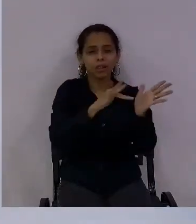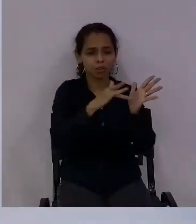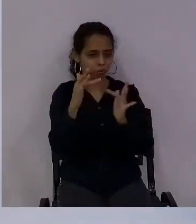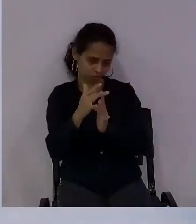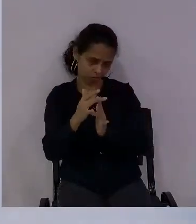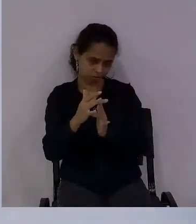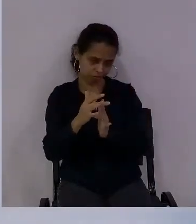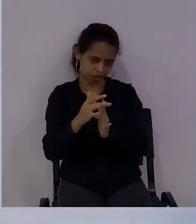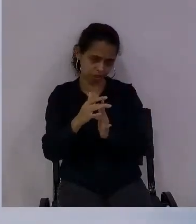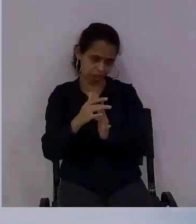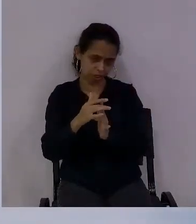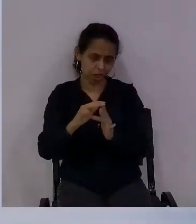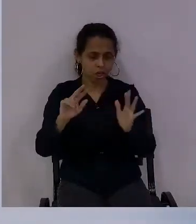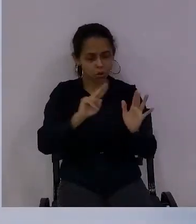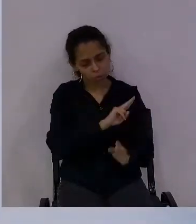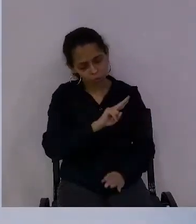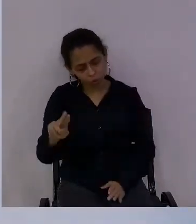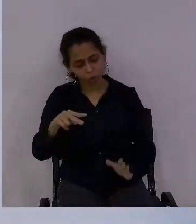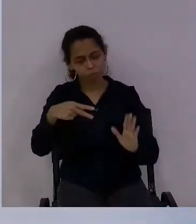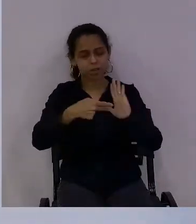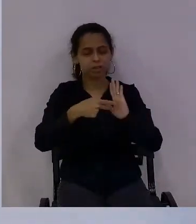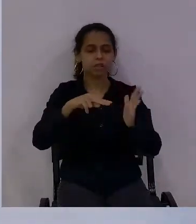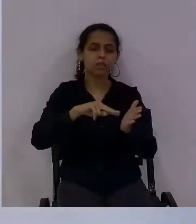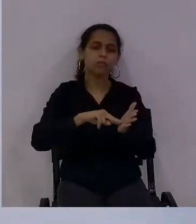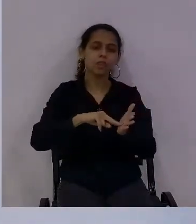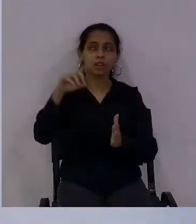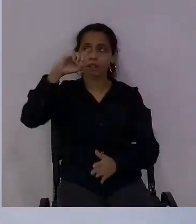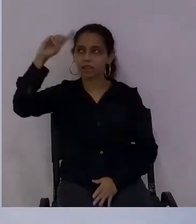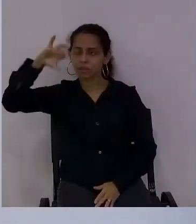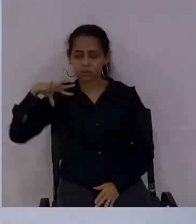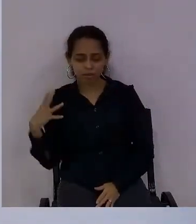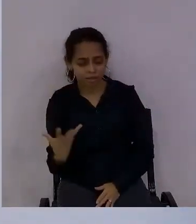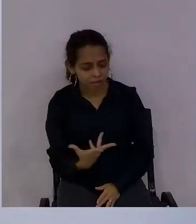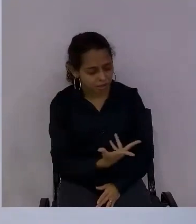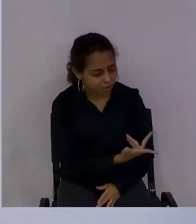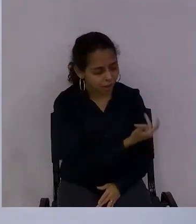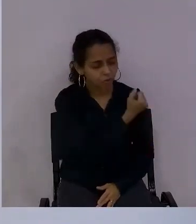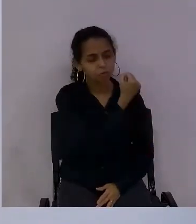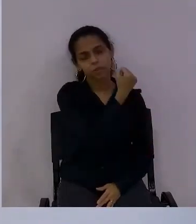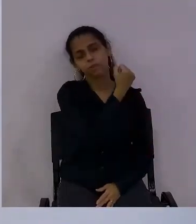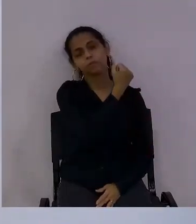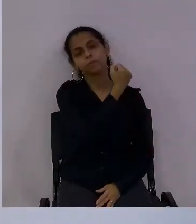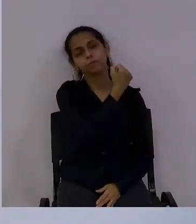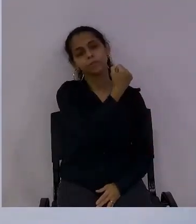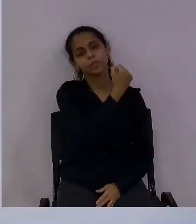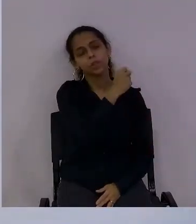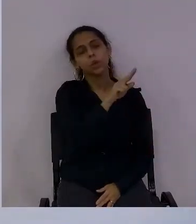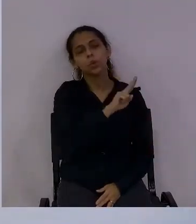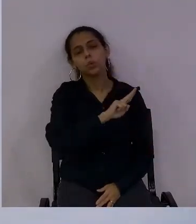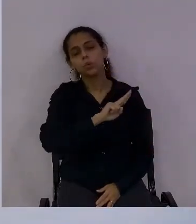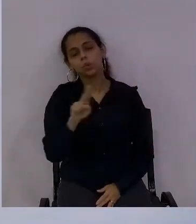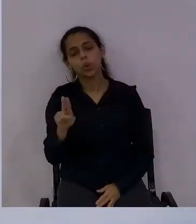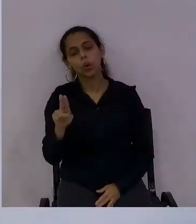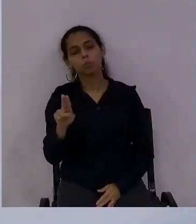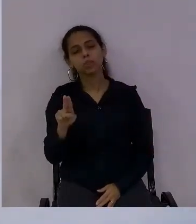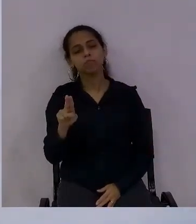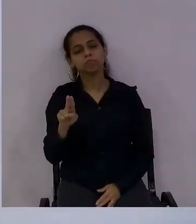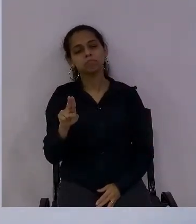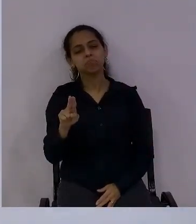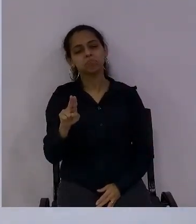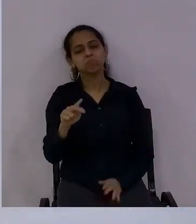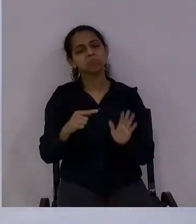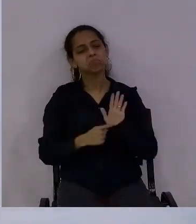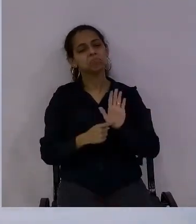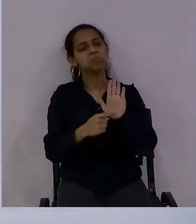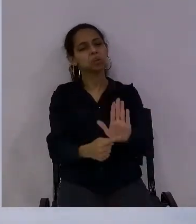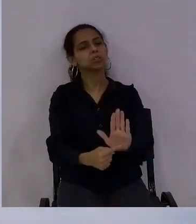É belo notarmos que, embora ele esteja fazendo parte de um rito, o seu nome deixa muito claro que ele